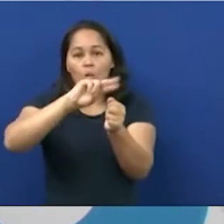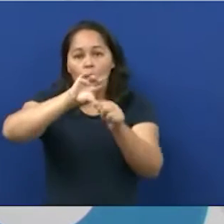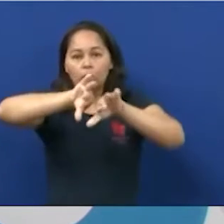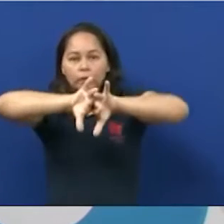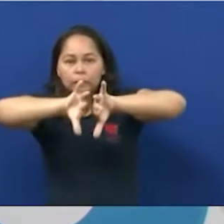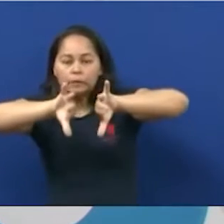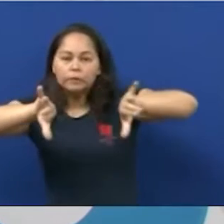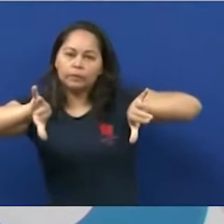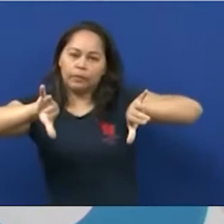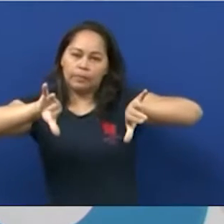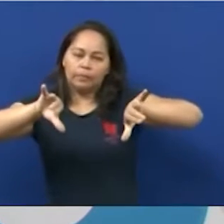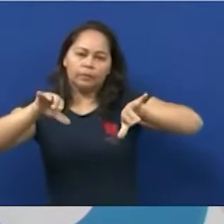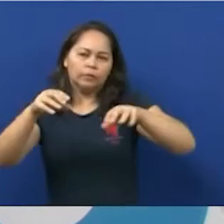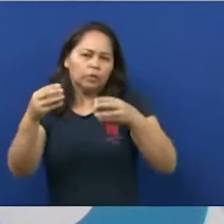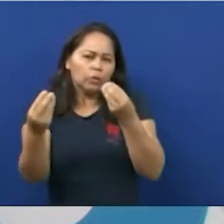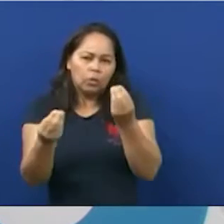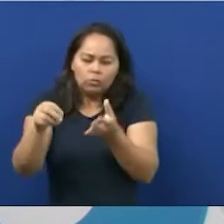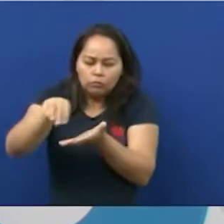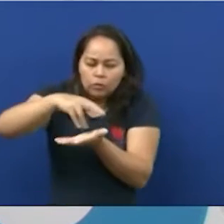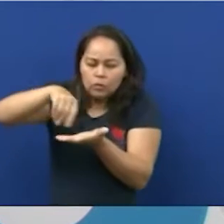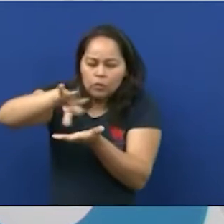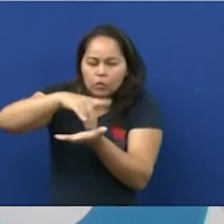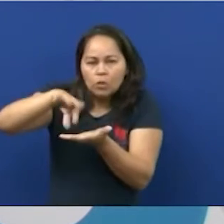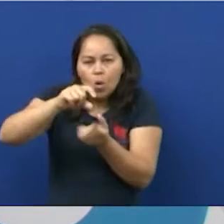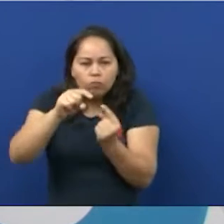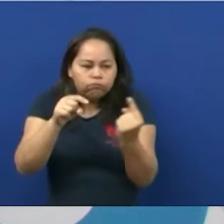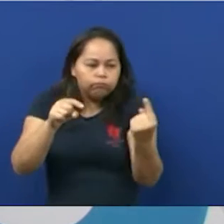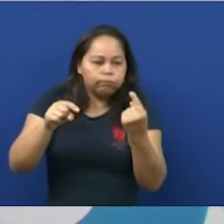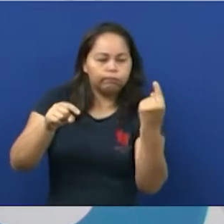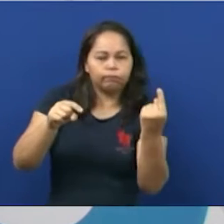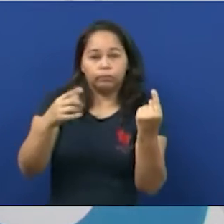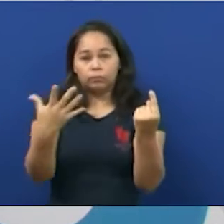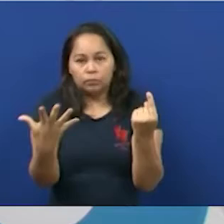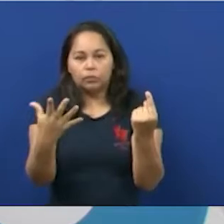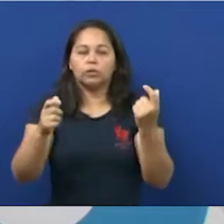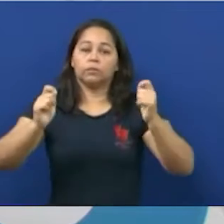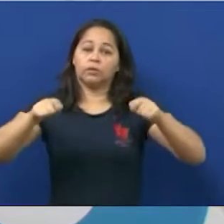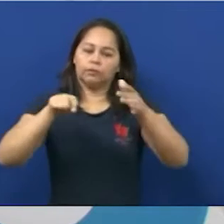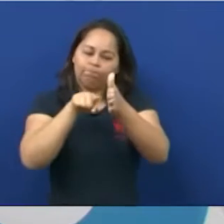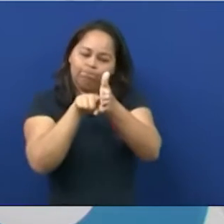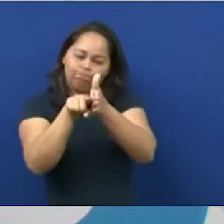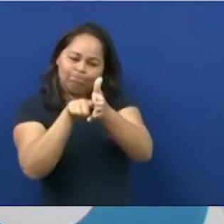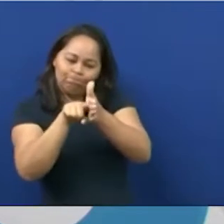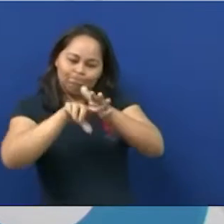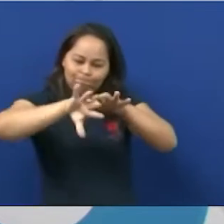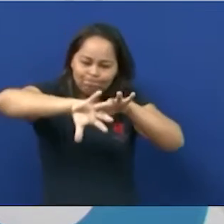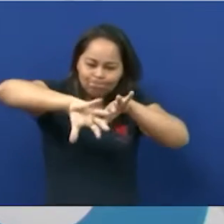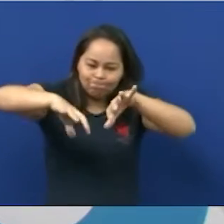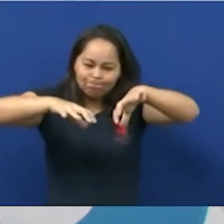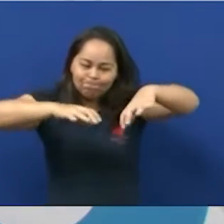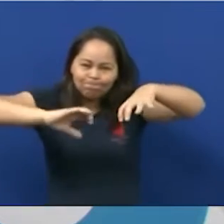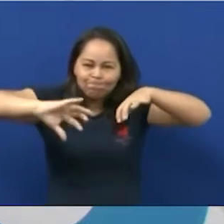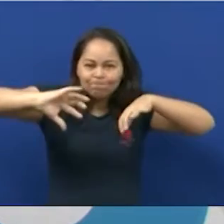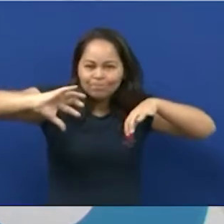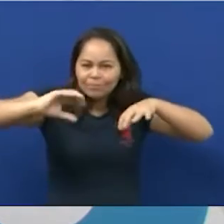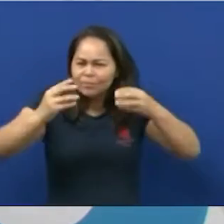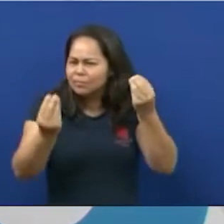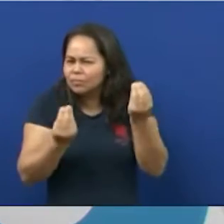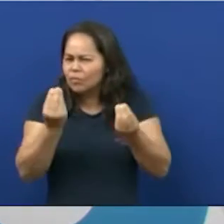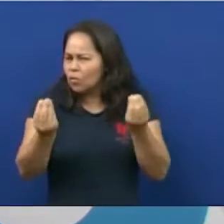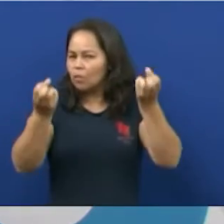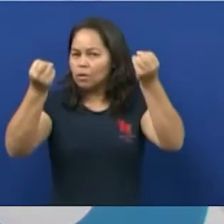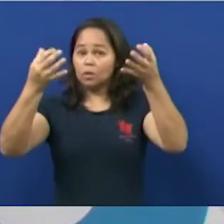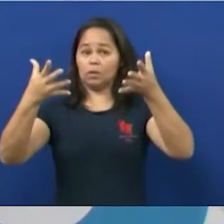fazer vários tipos de análises para separar as substâncias que fazem parte de um sistema. Quando se